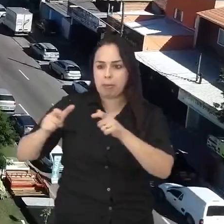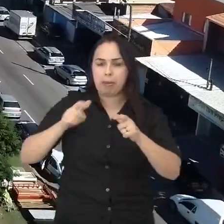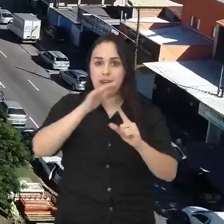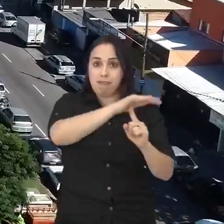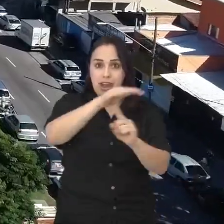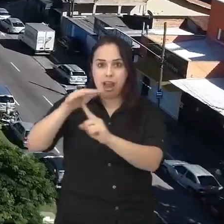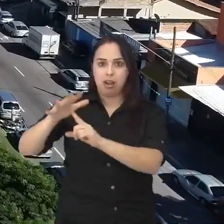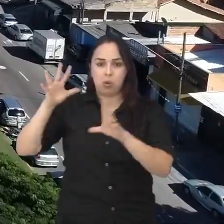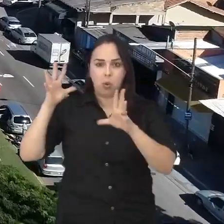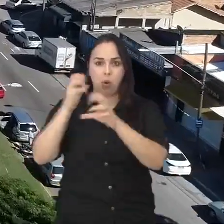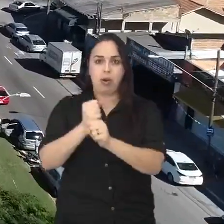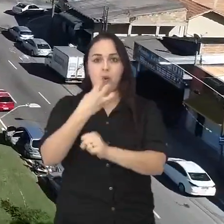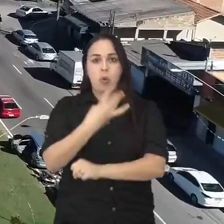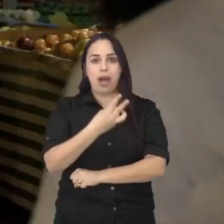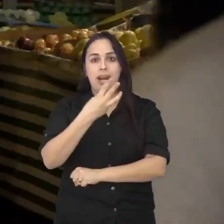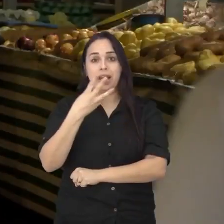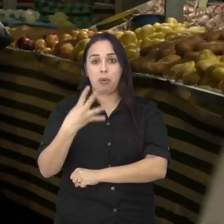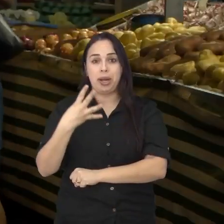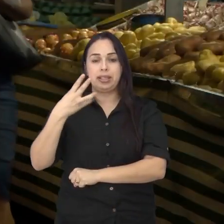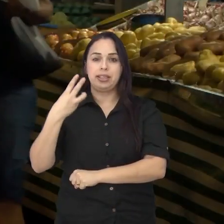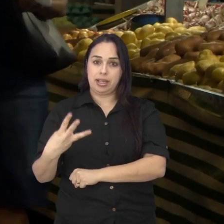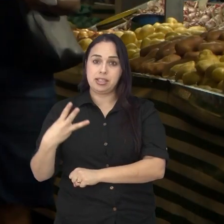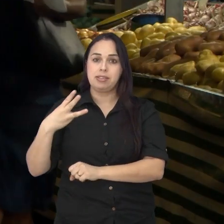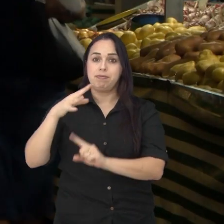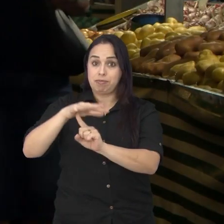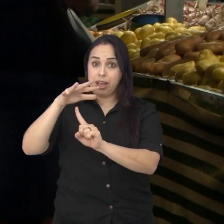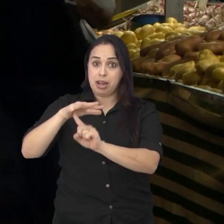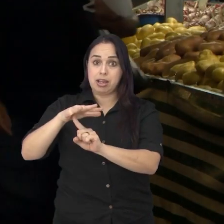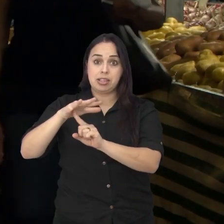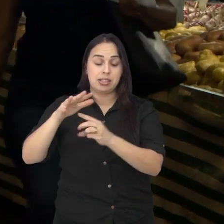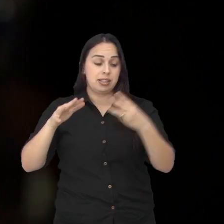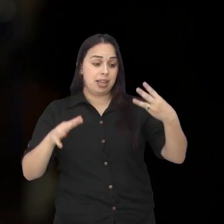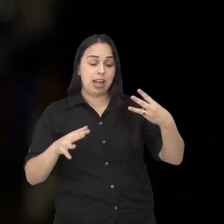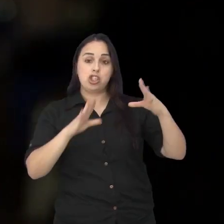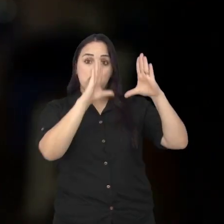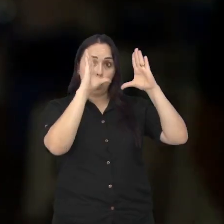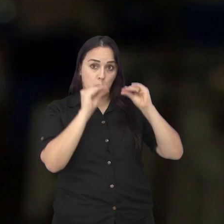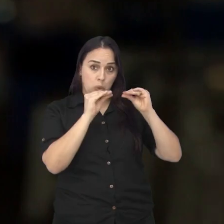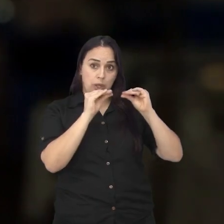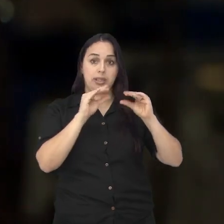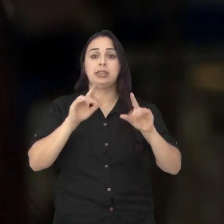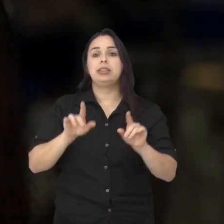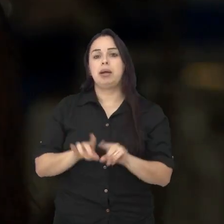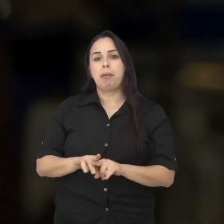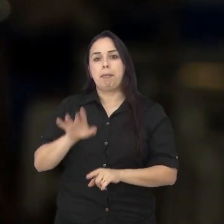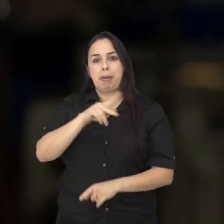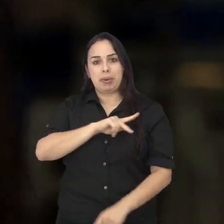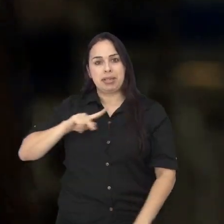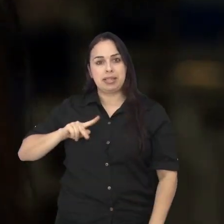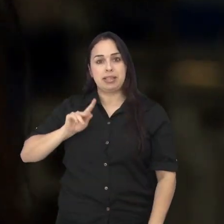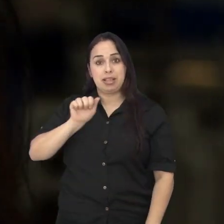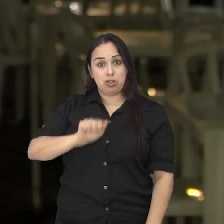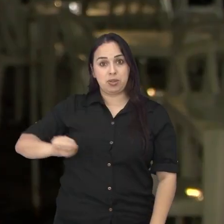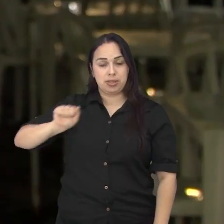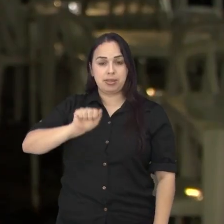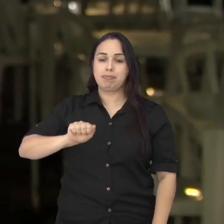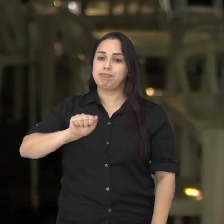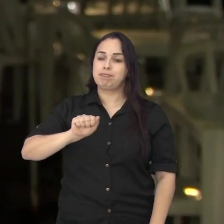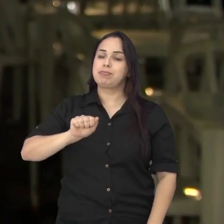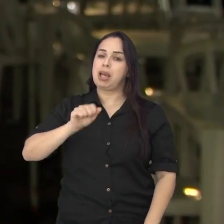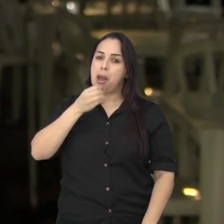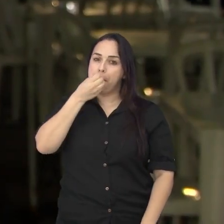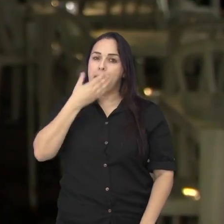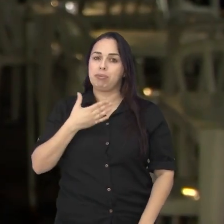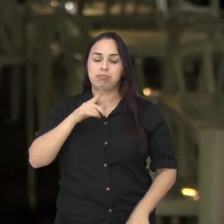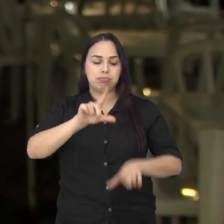ter 43 feiras, sendo 3 delas noturnas. Para a presidente da Associação dos Feirantes, essa será